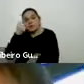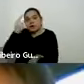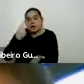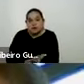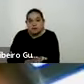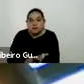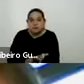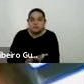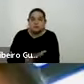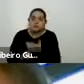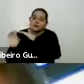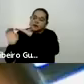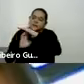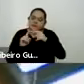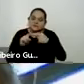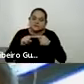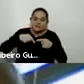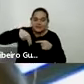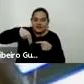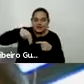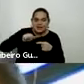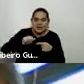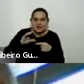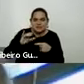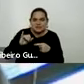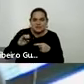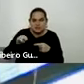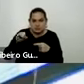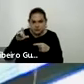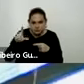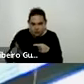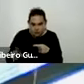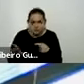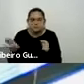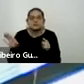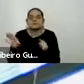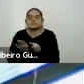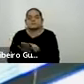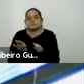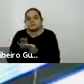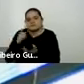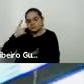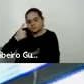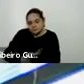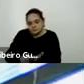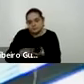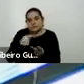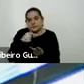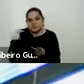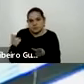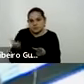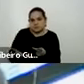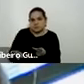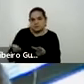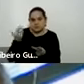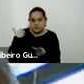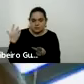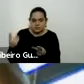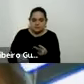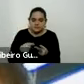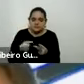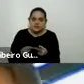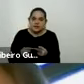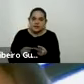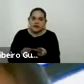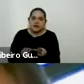Siderúrgica Nacional, que eu esqueci de passar, mas foi também fechado, semana passada. Fechamos um acordo com a Companhia Siderúrgica